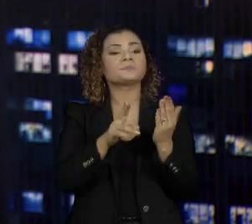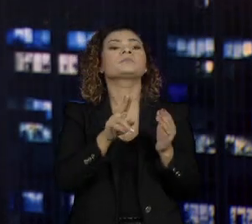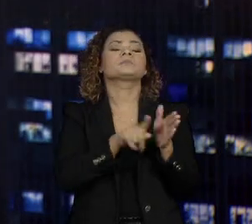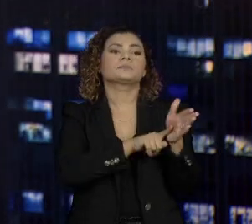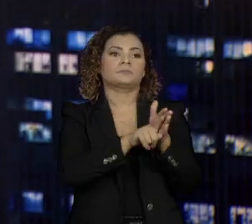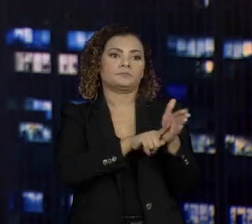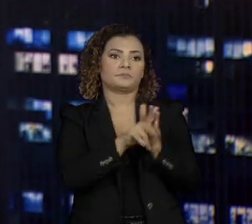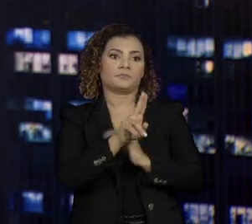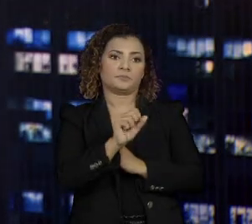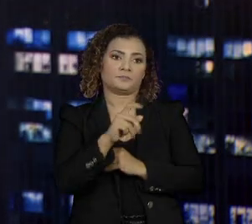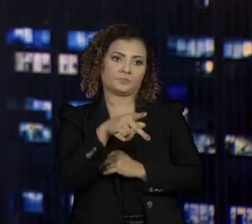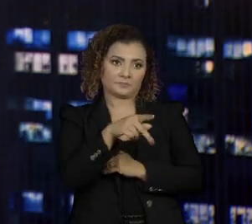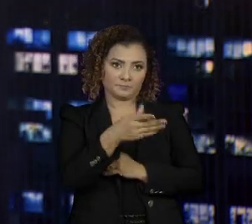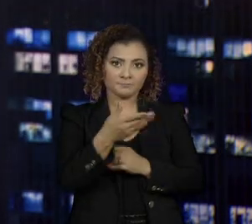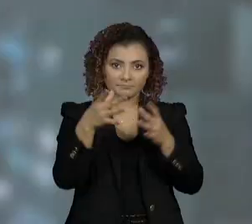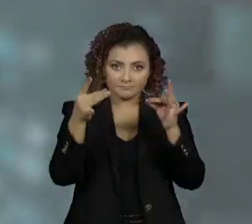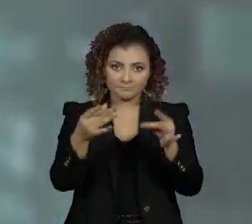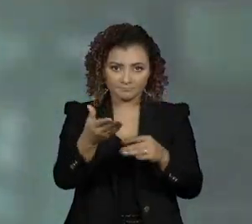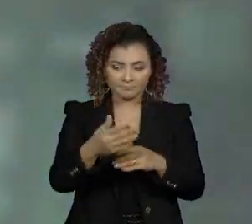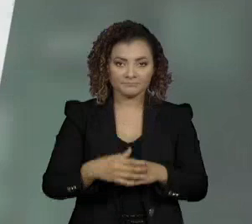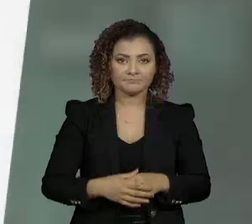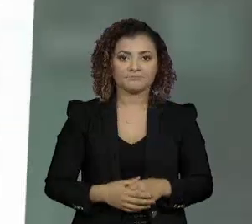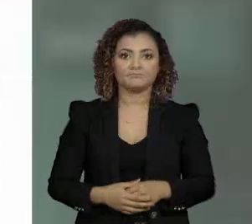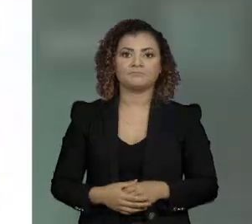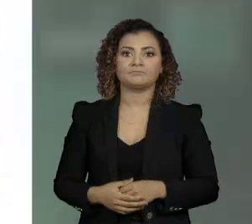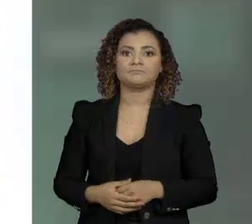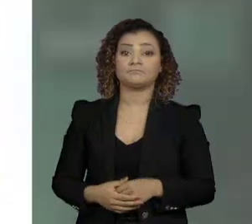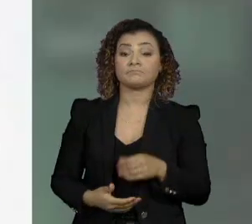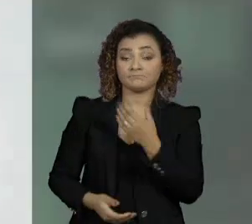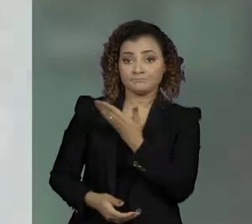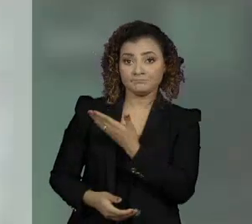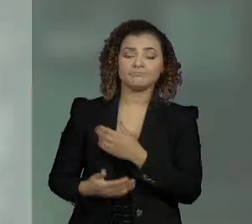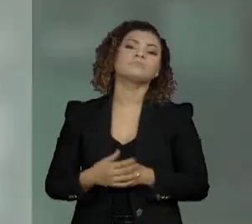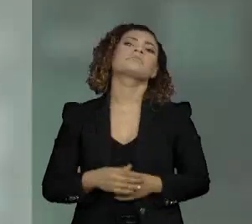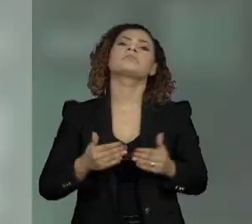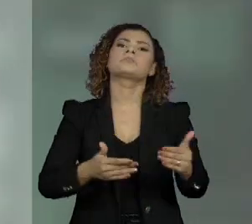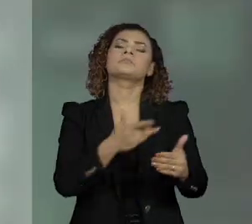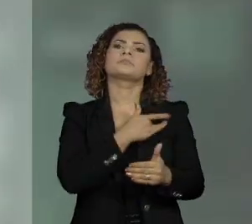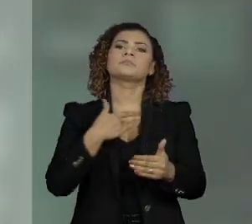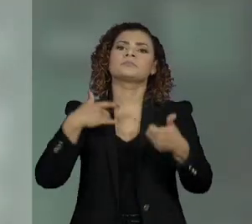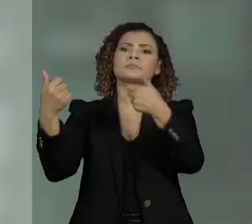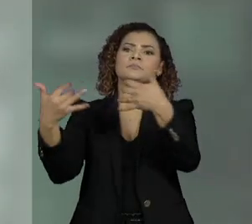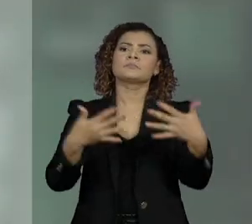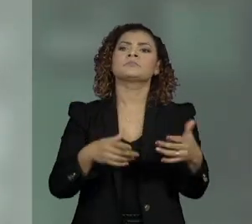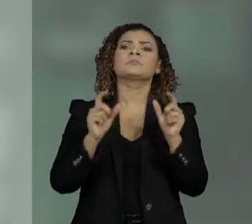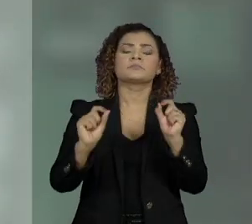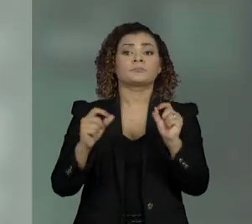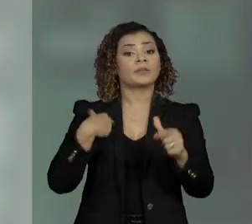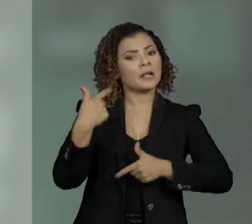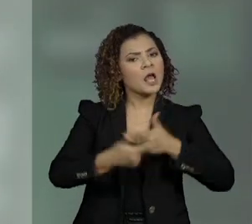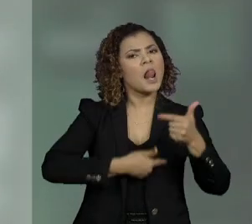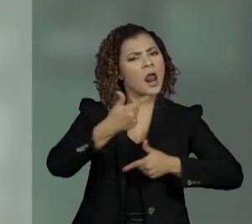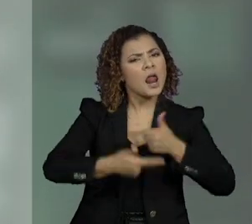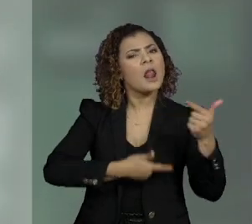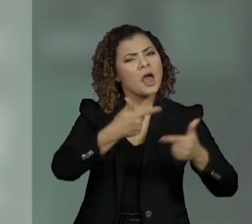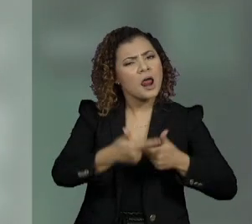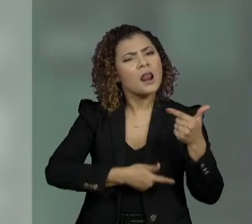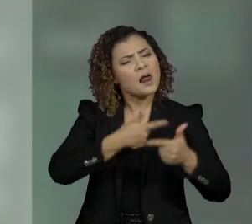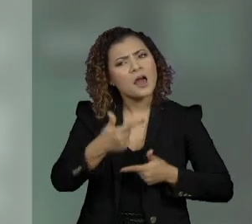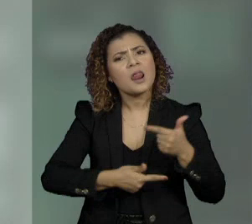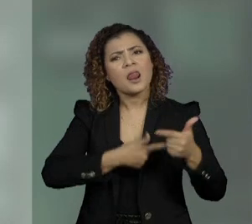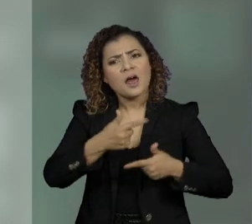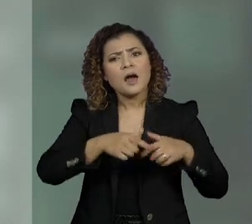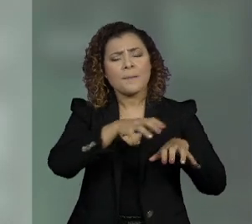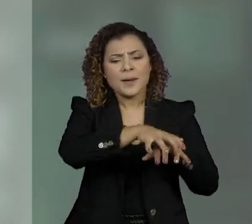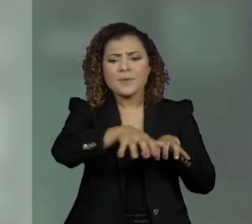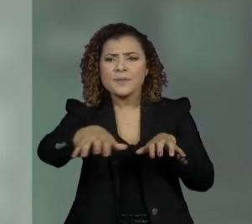Saúde Pública da USP. Vamos ver. Em nota, o Ministério da Saúde informou que está trabalhando incansavelmente em